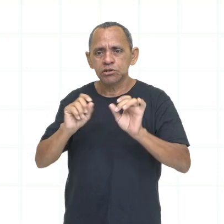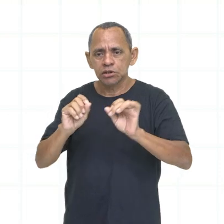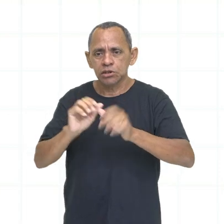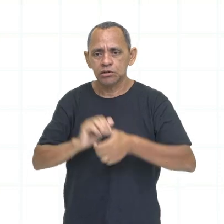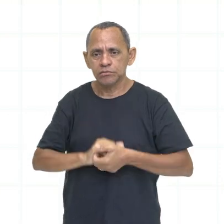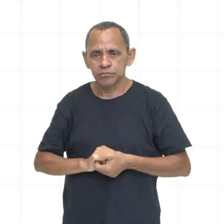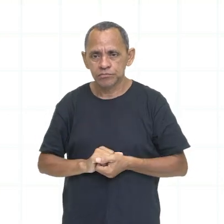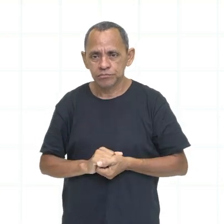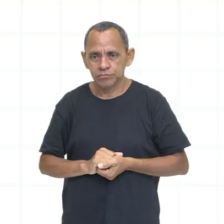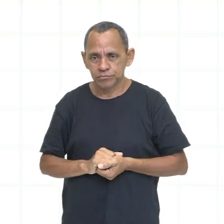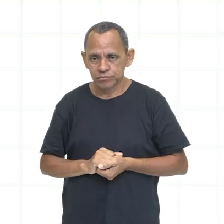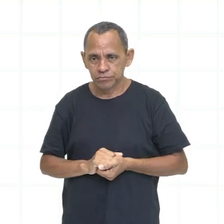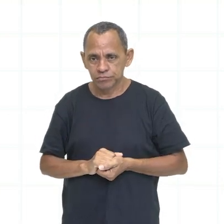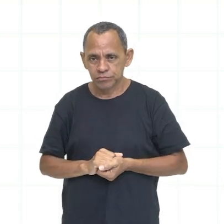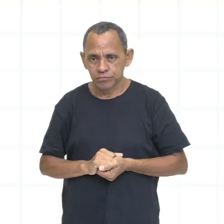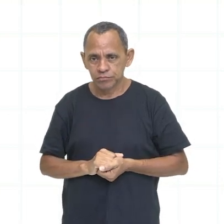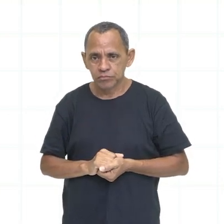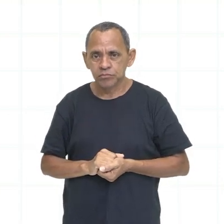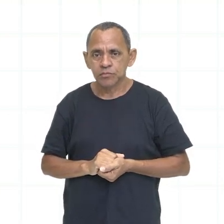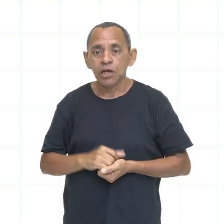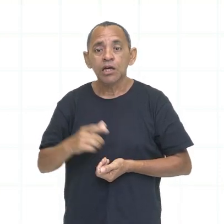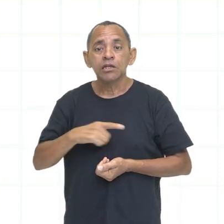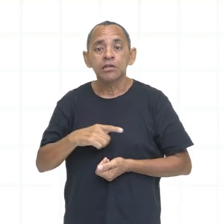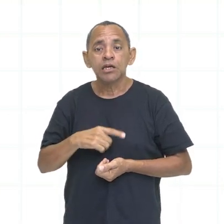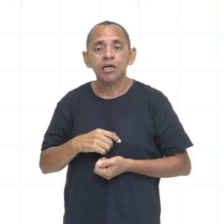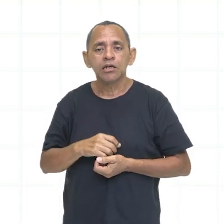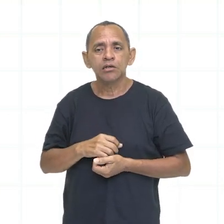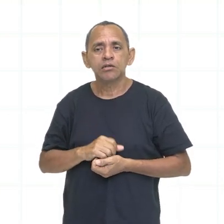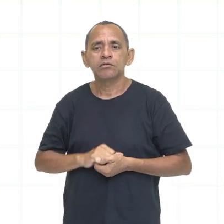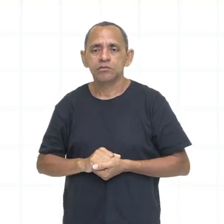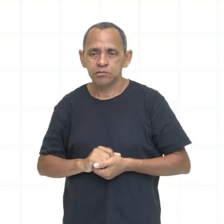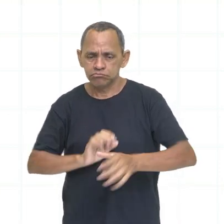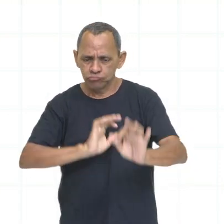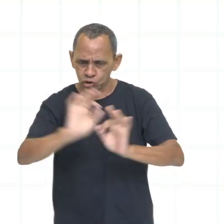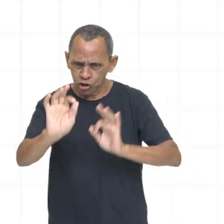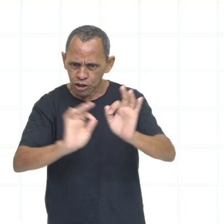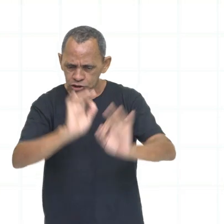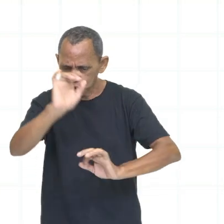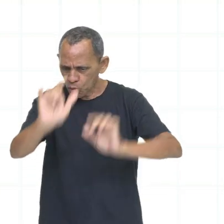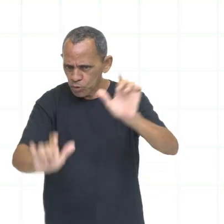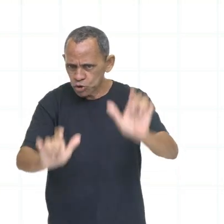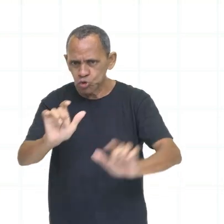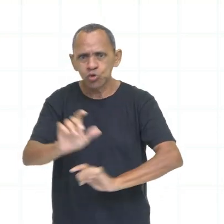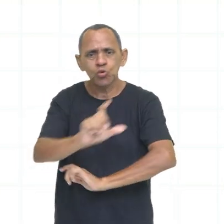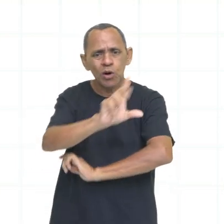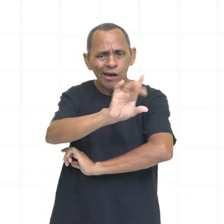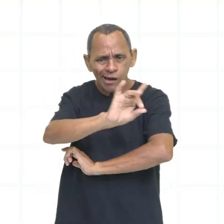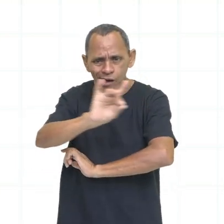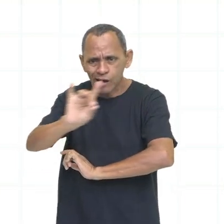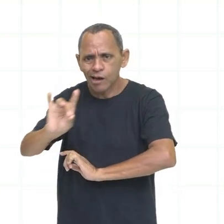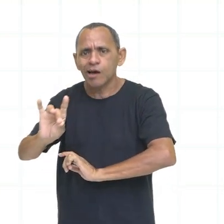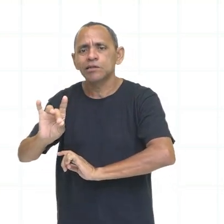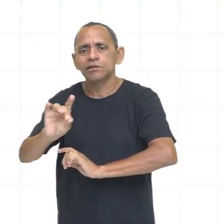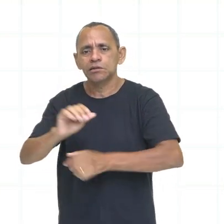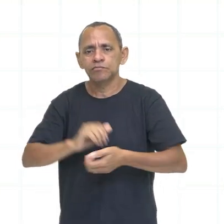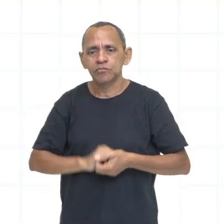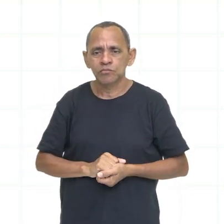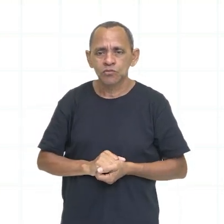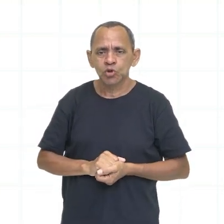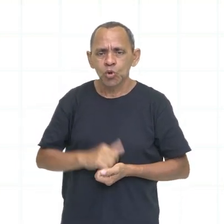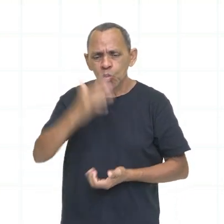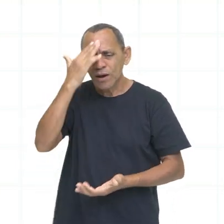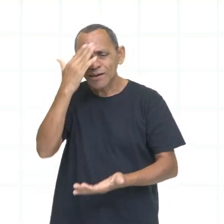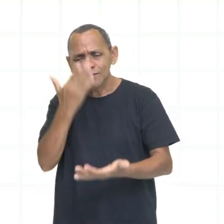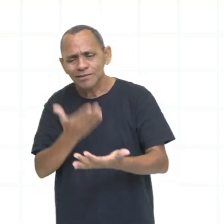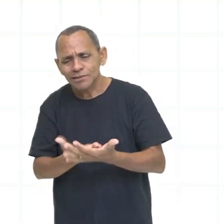shaping individuals, na formação dos indivíduos, do senso dos indivíduos.